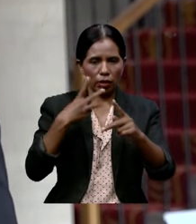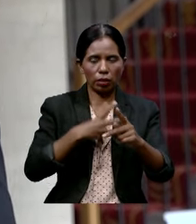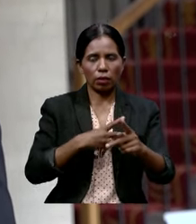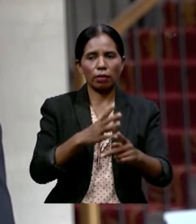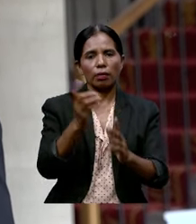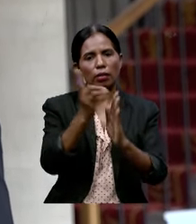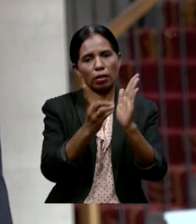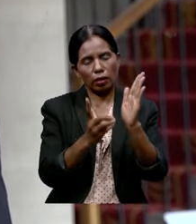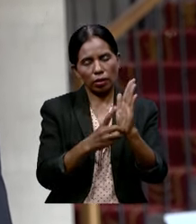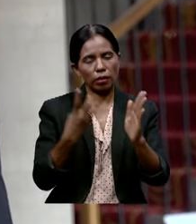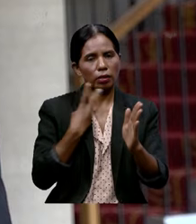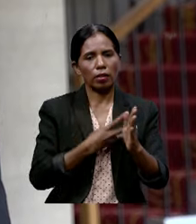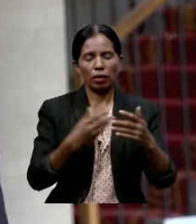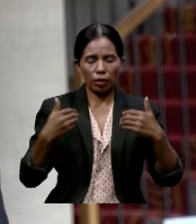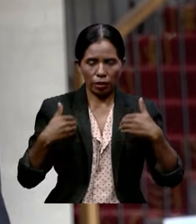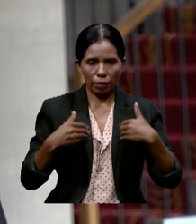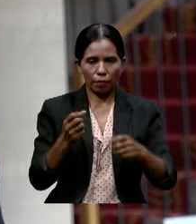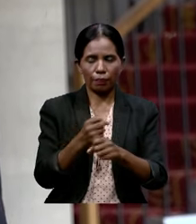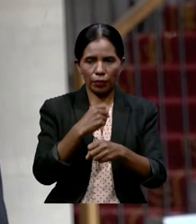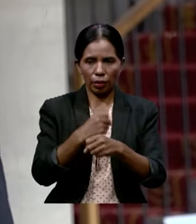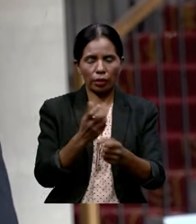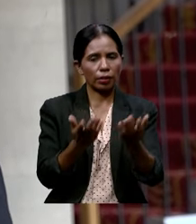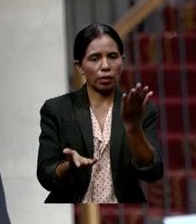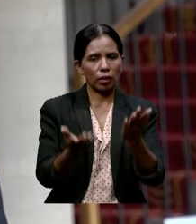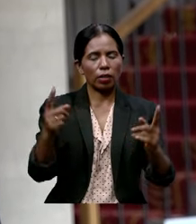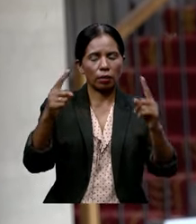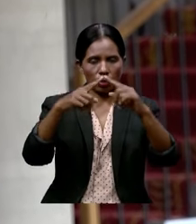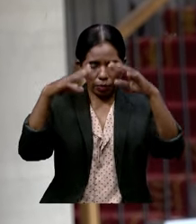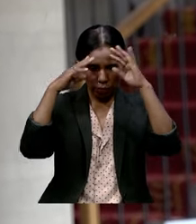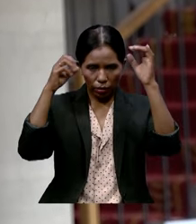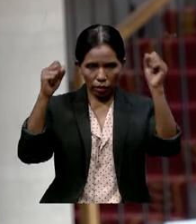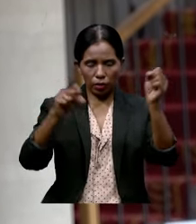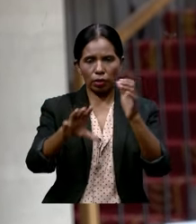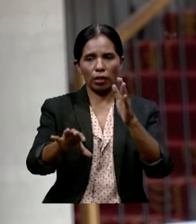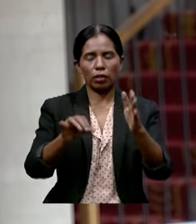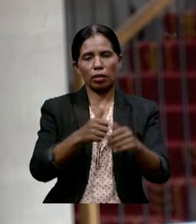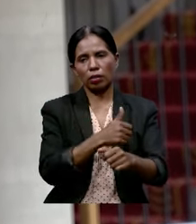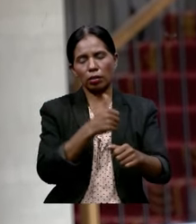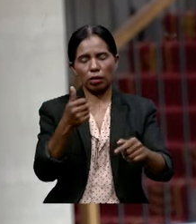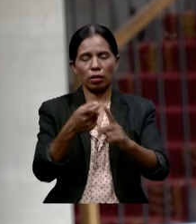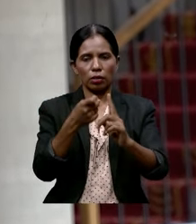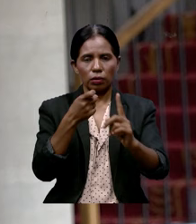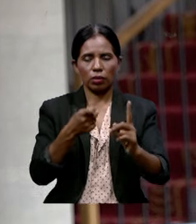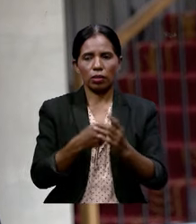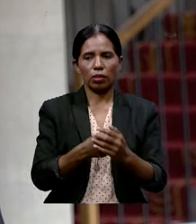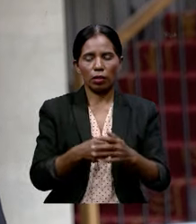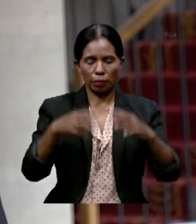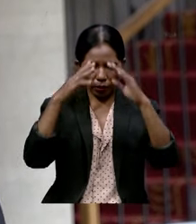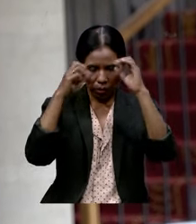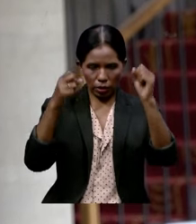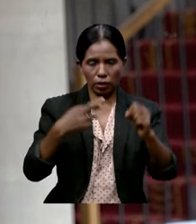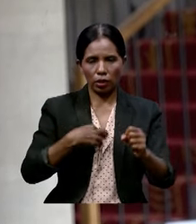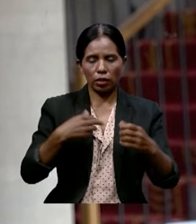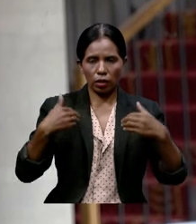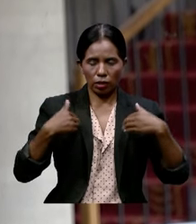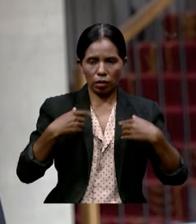dado sono be mai tei a tu halo balanço ba presidente a tu retan versão selo cu si versão no be na presidente rasi iha cu